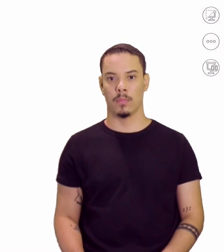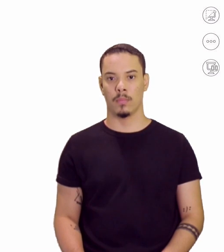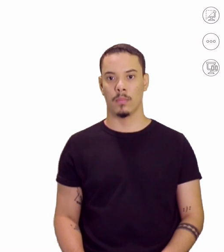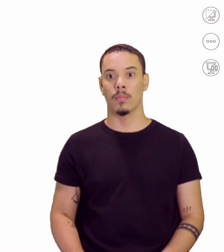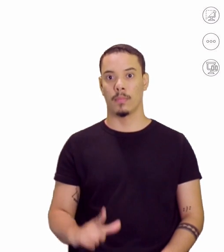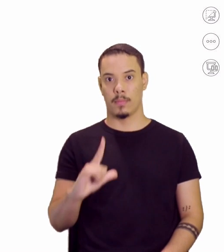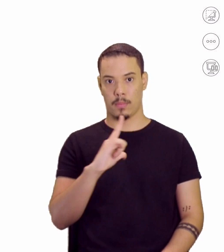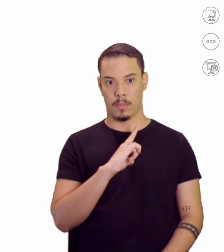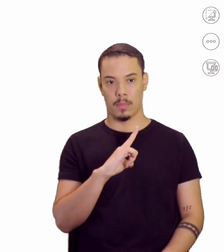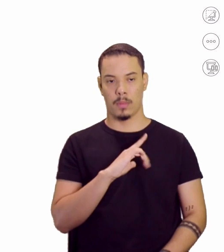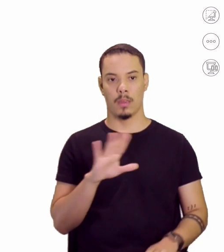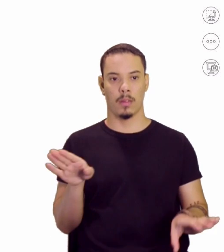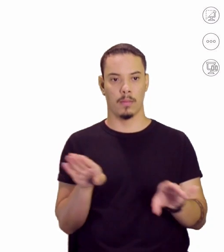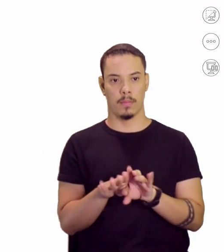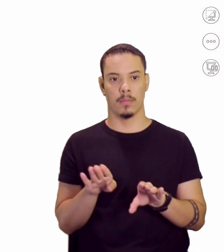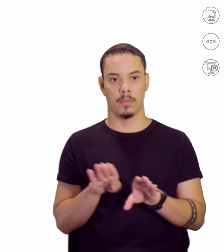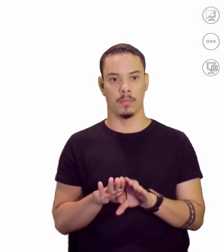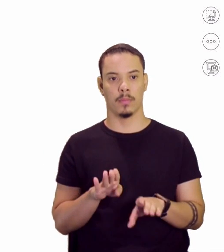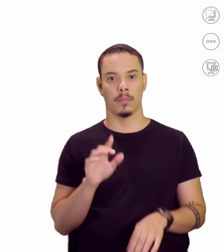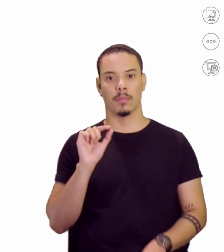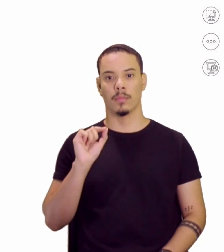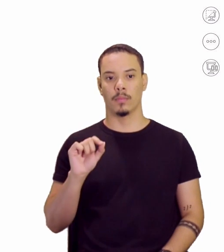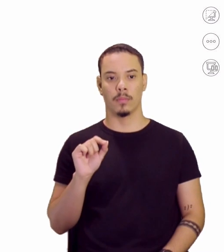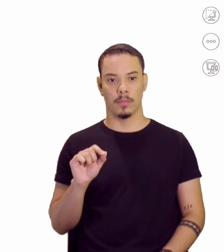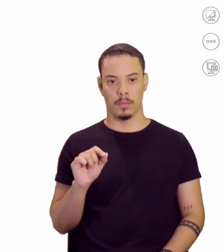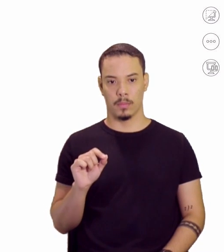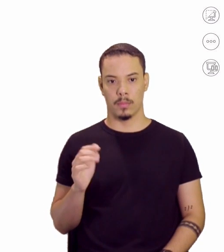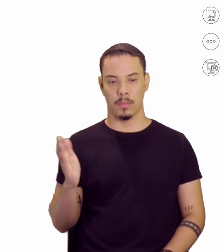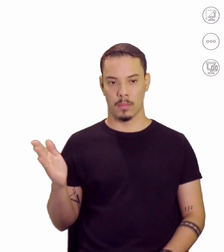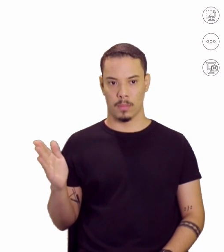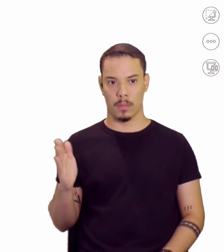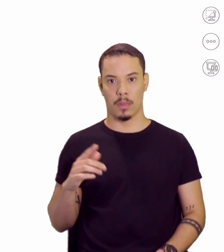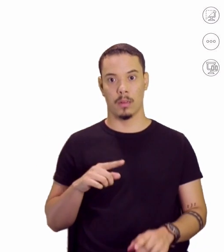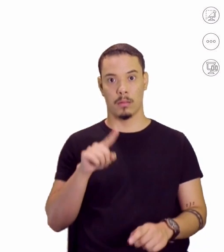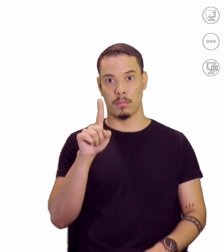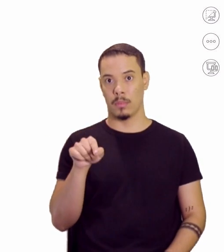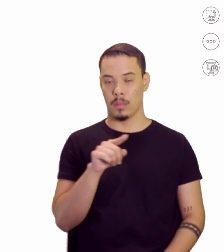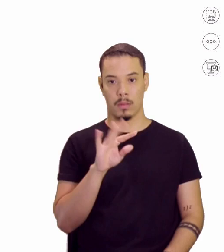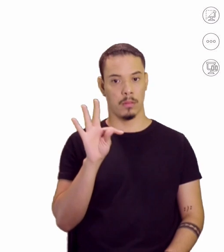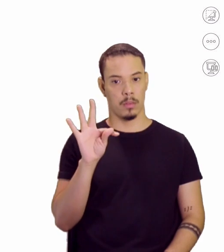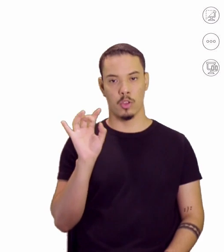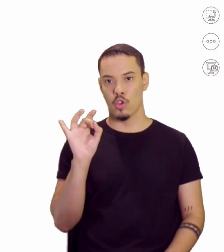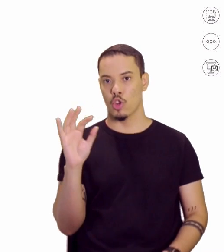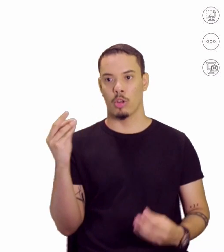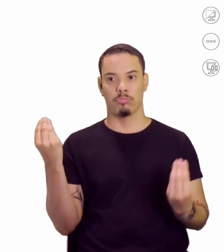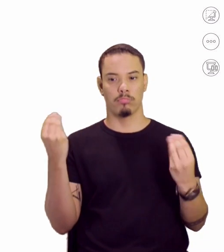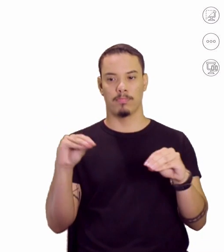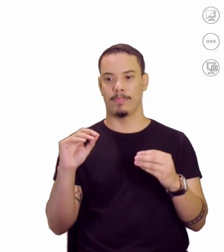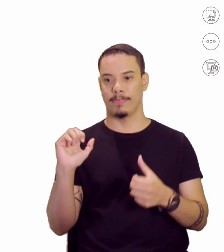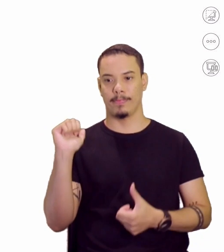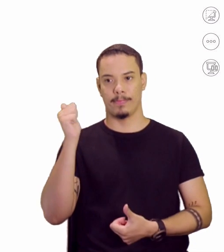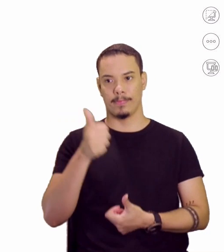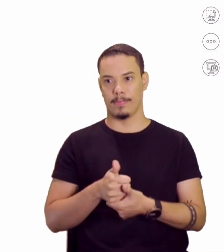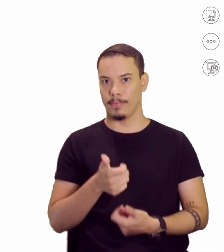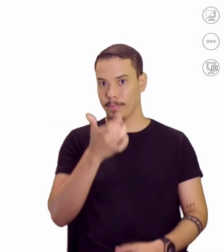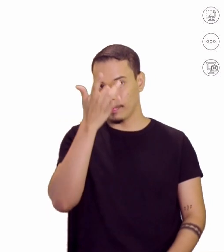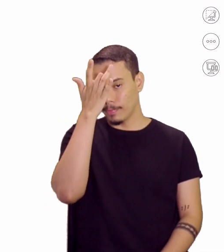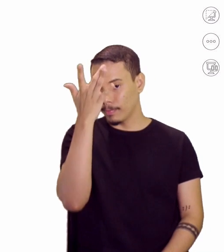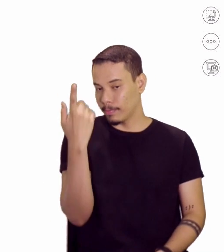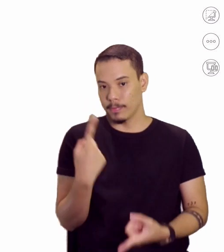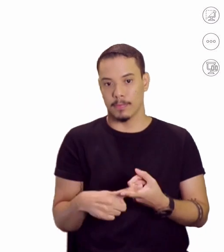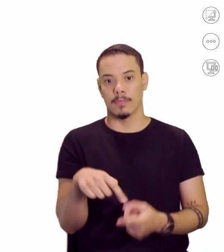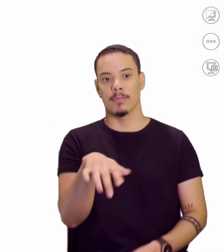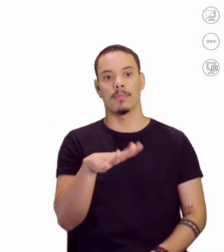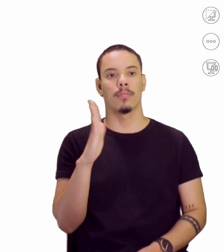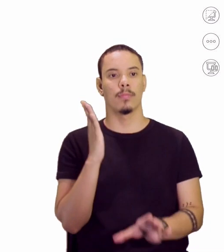temos o ΔT. Então é só substituir, né, Décio? Aí, que é mesmo que eu fazer a área, né? Que